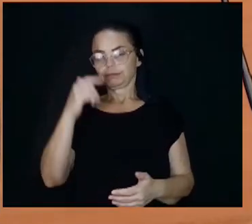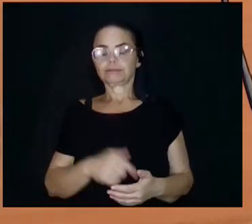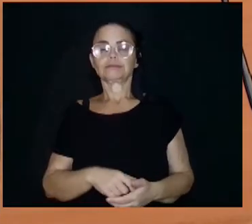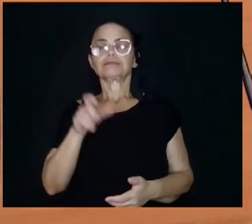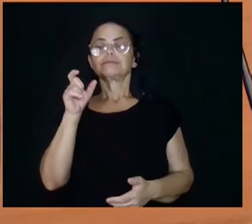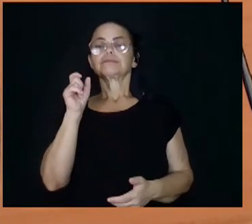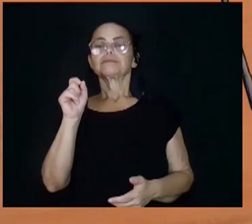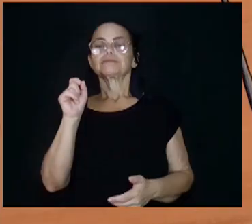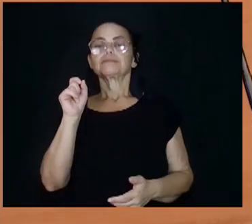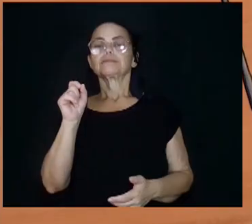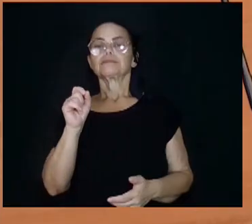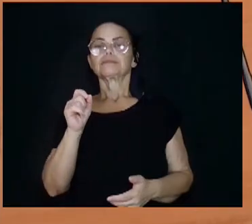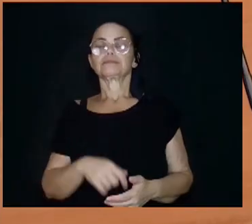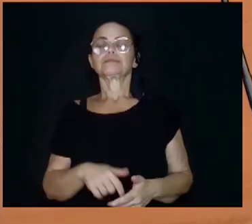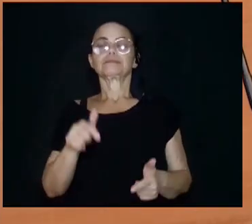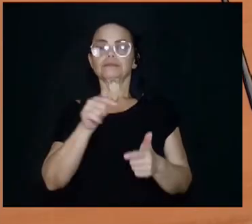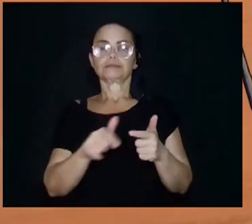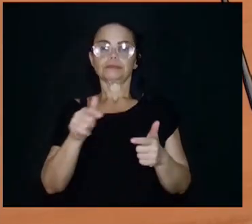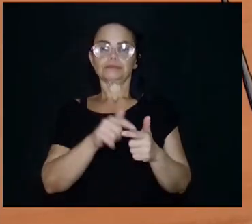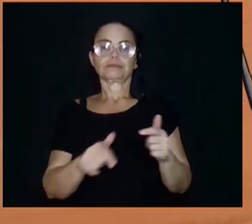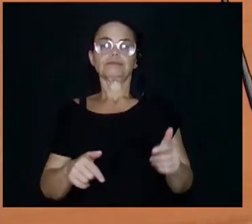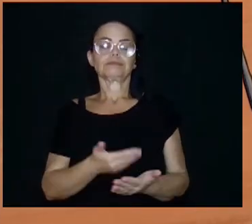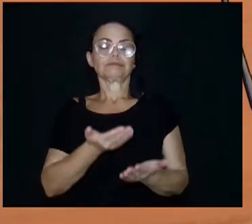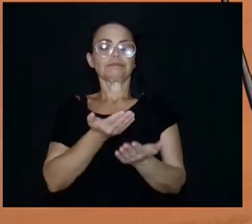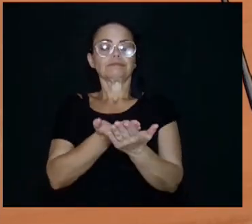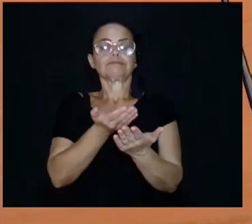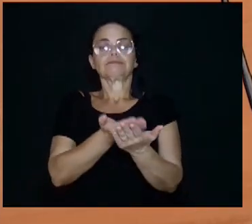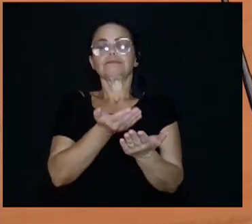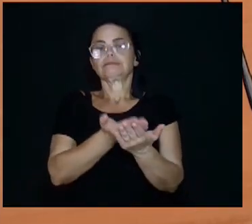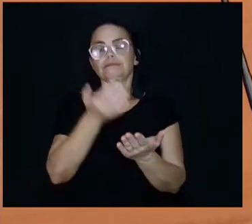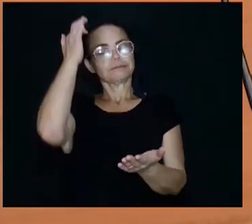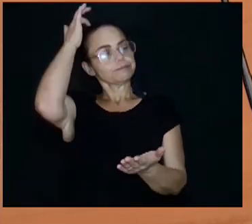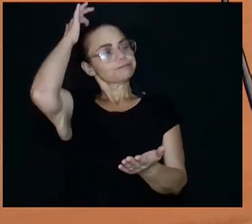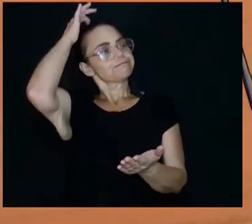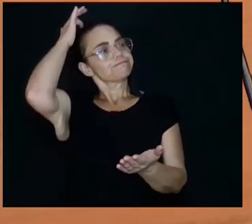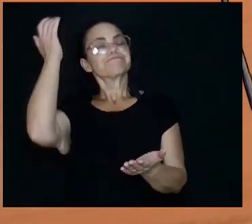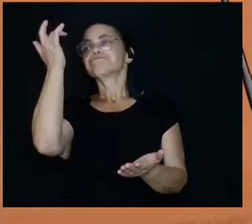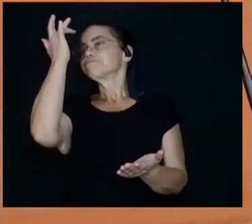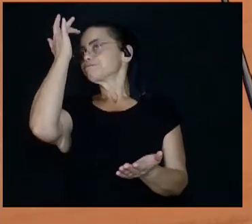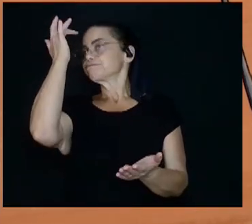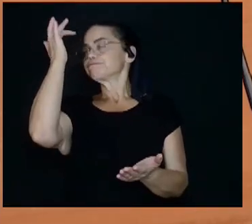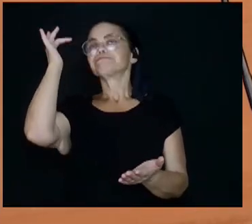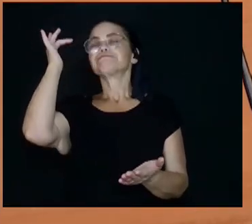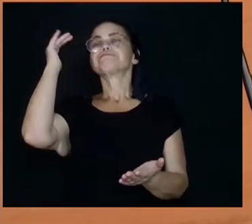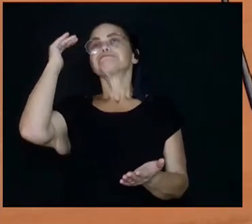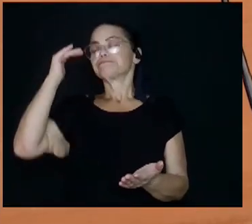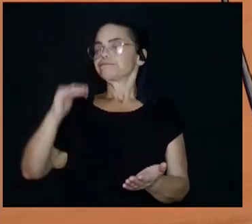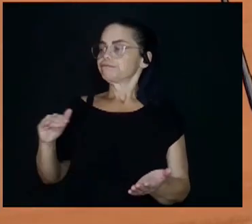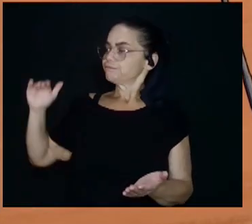Tem estudos que dizem o seguinte: como um adulto define o que é a gagueira?